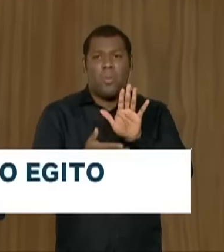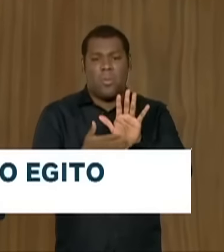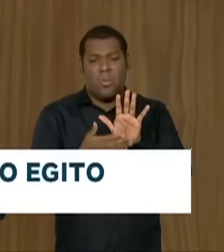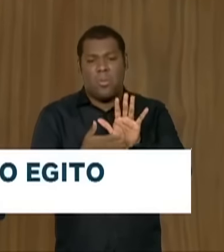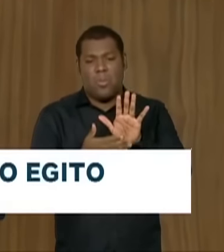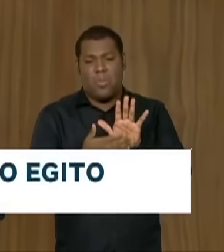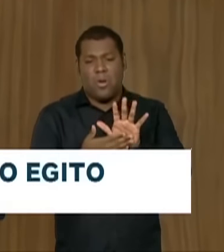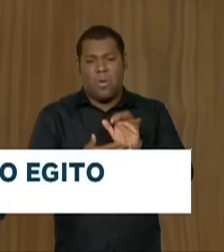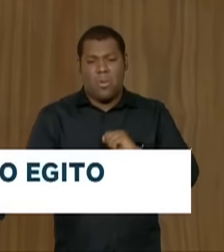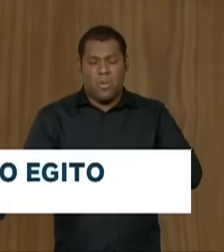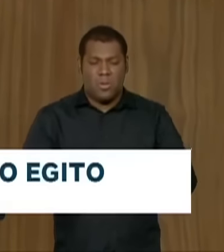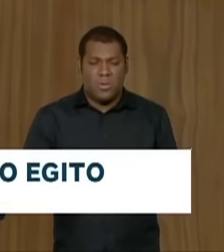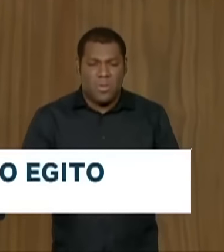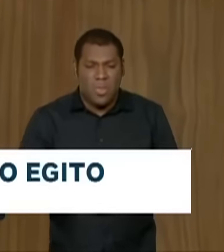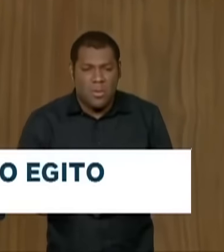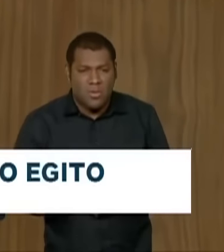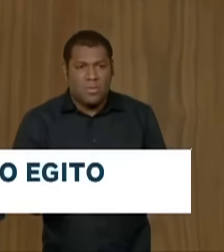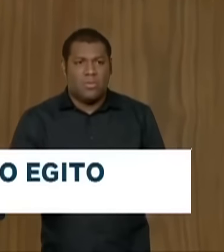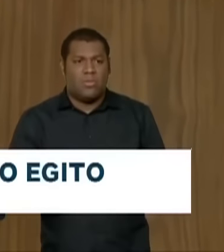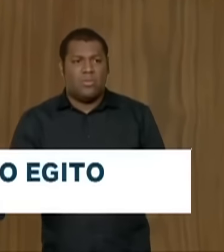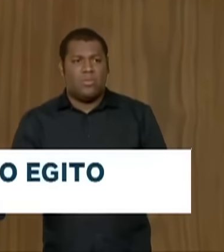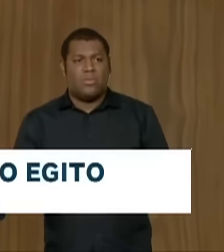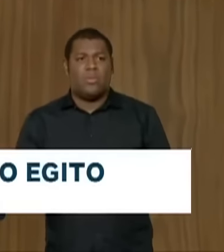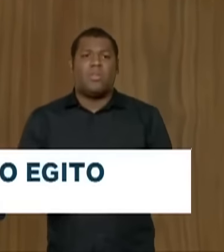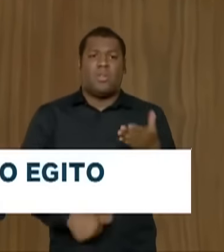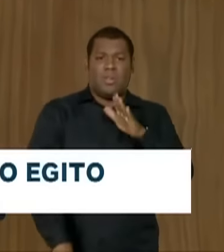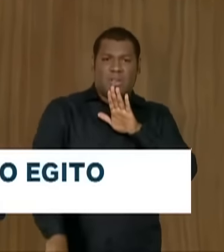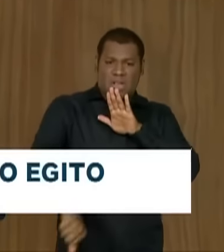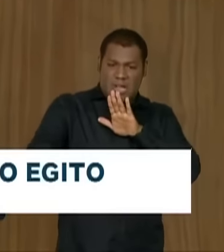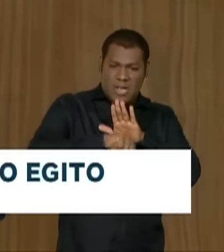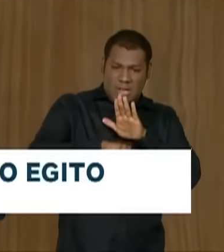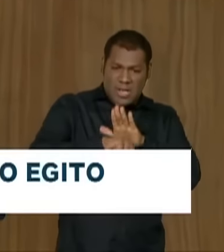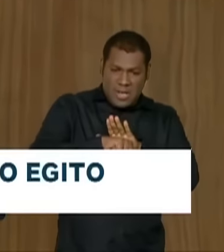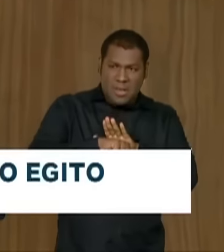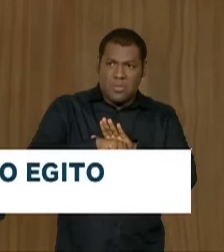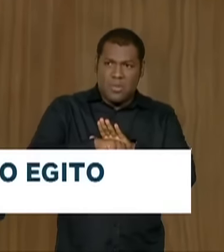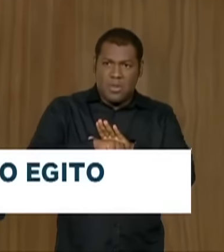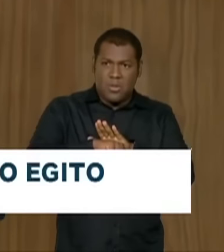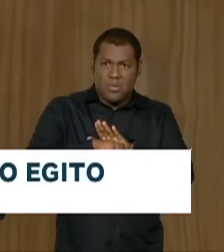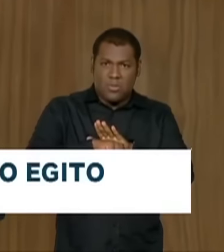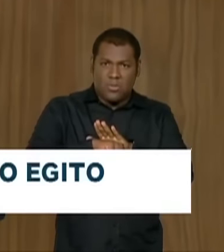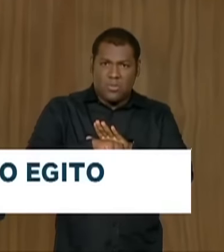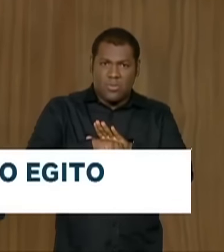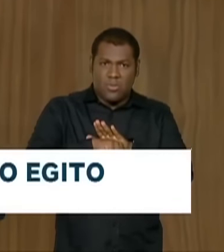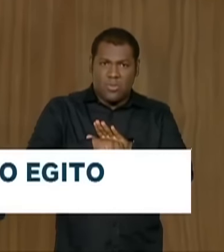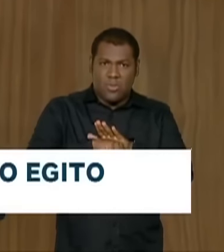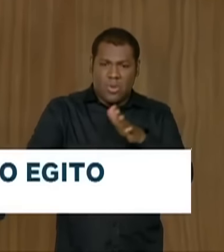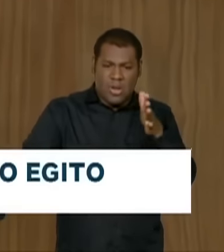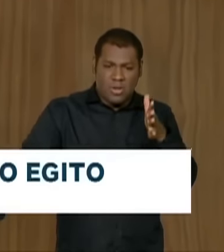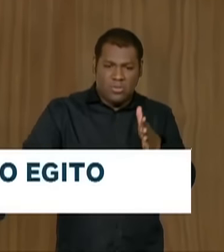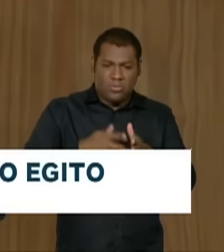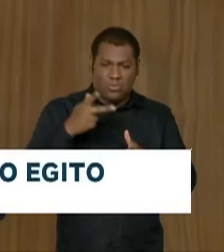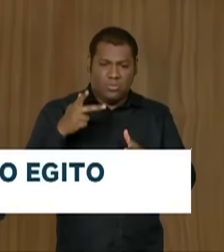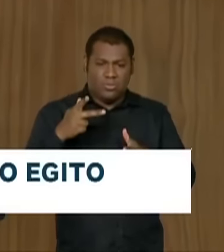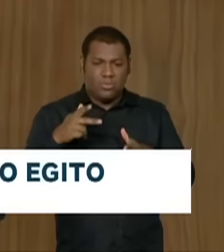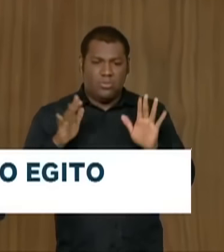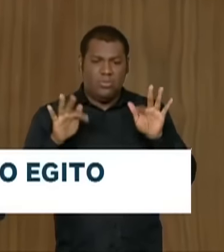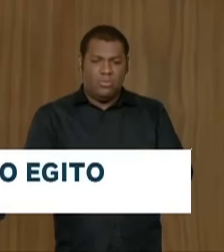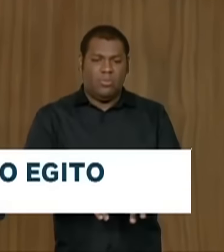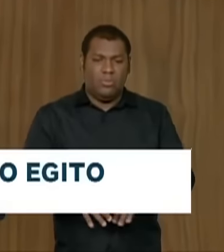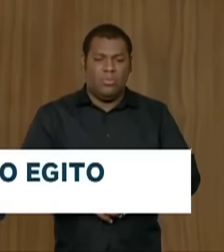Repressão e Punição do Crime de Genocídio. Operações terrestres